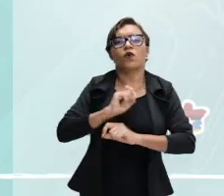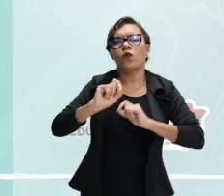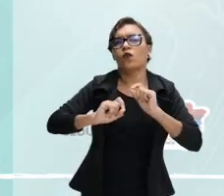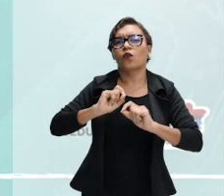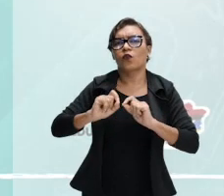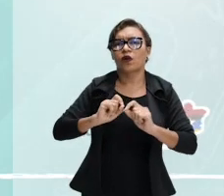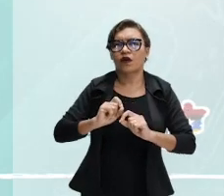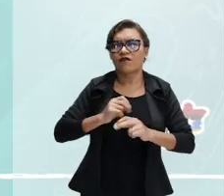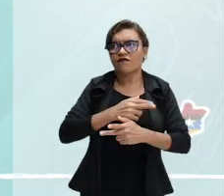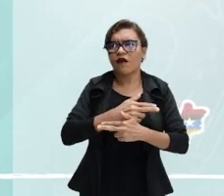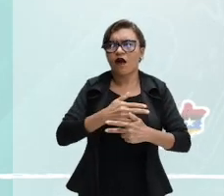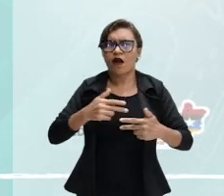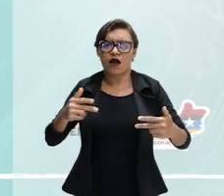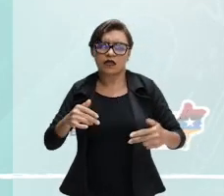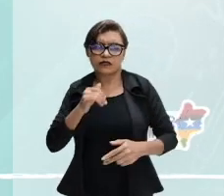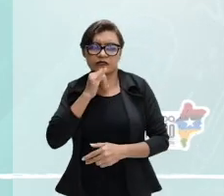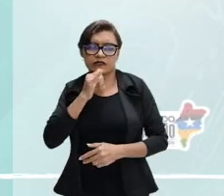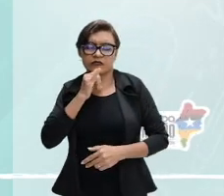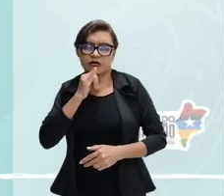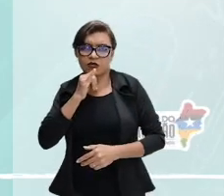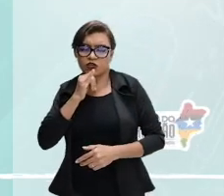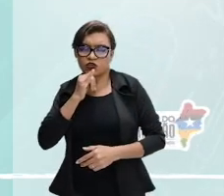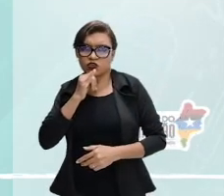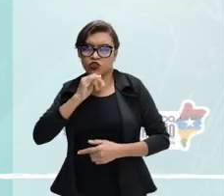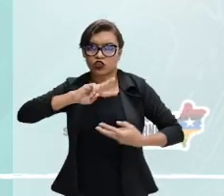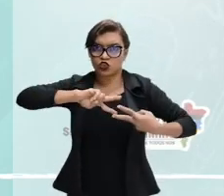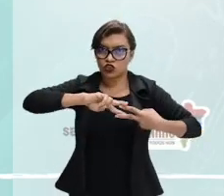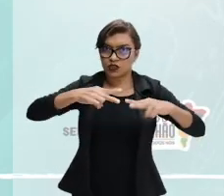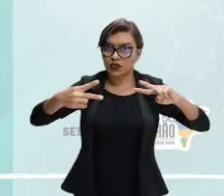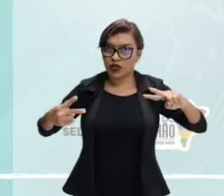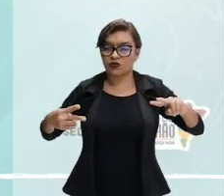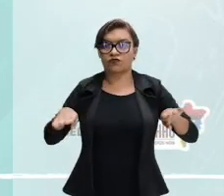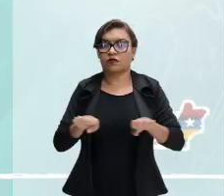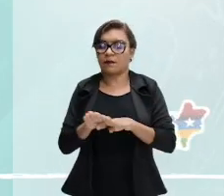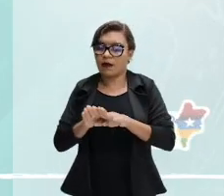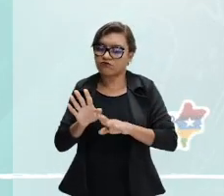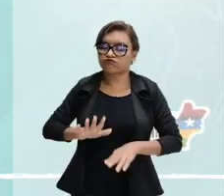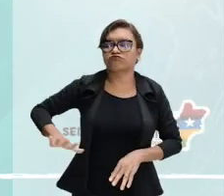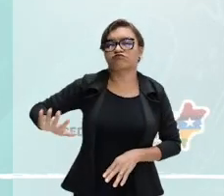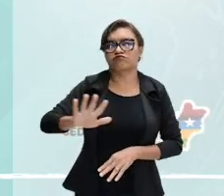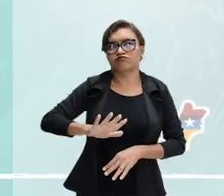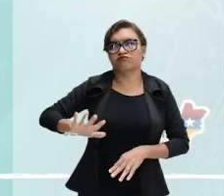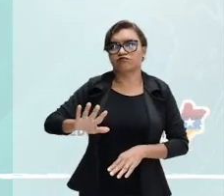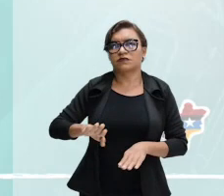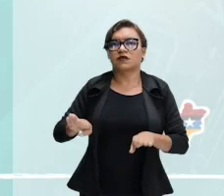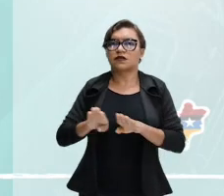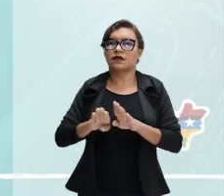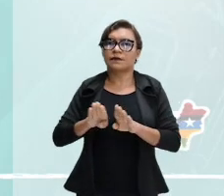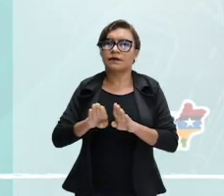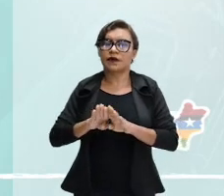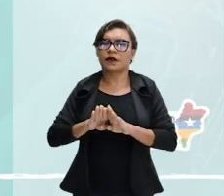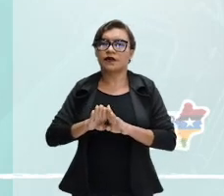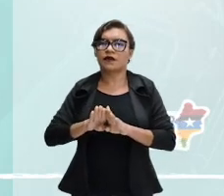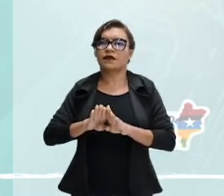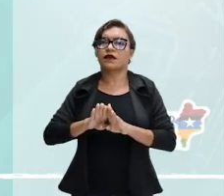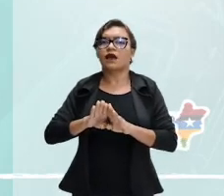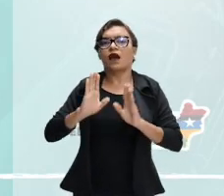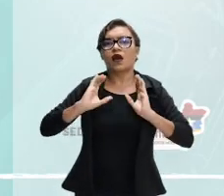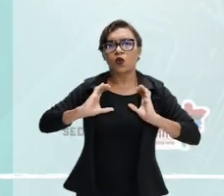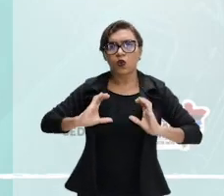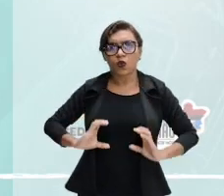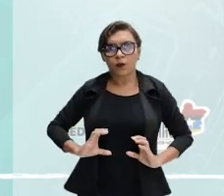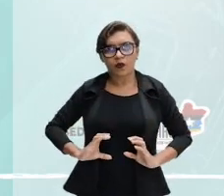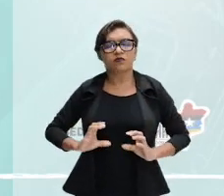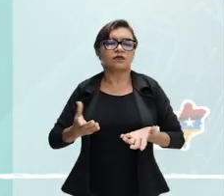tá? Existem os aspectos genéticos, os aspectos ambientais e comportamentais, são associados